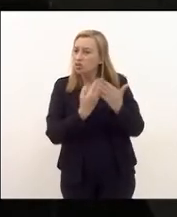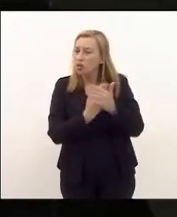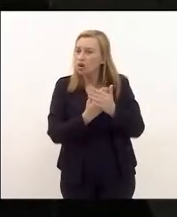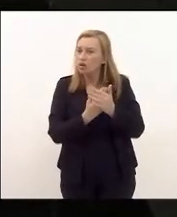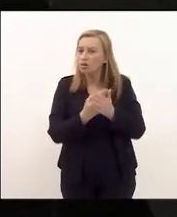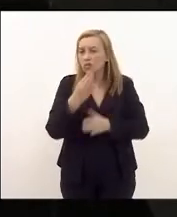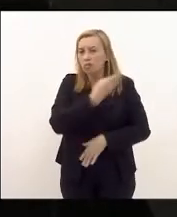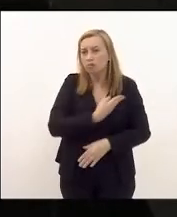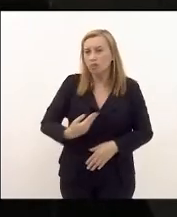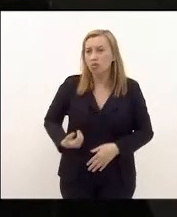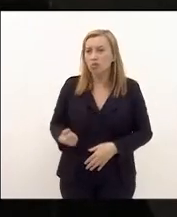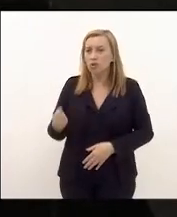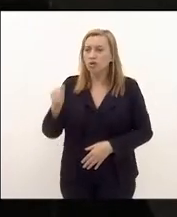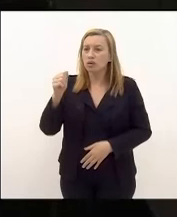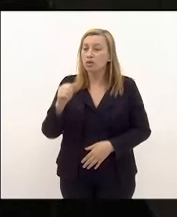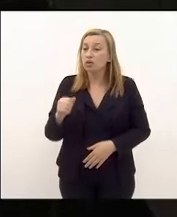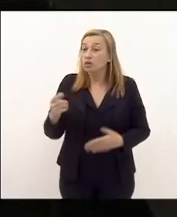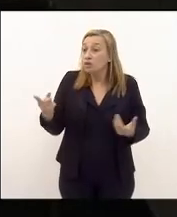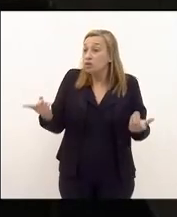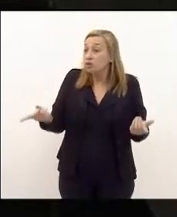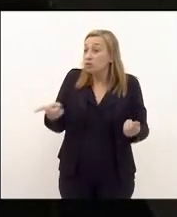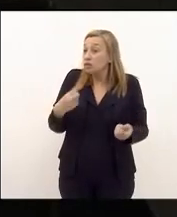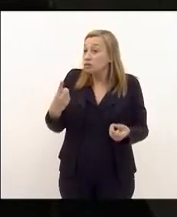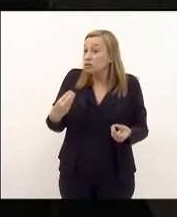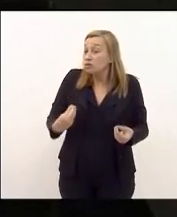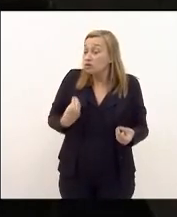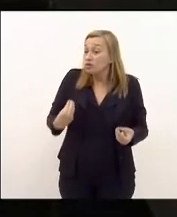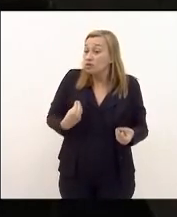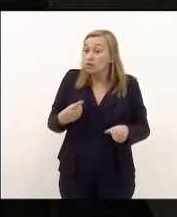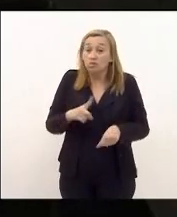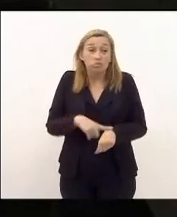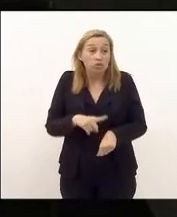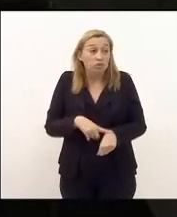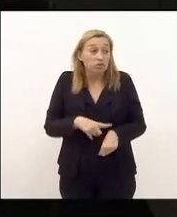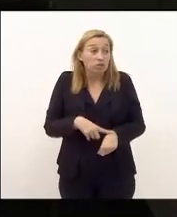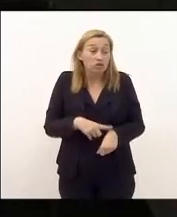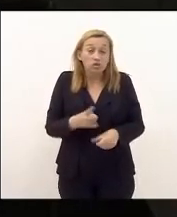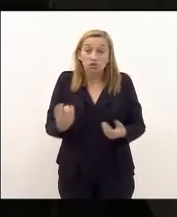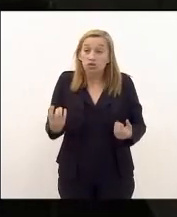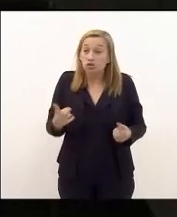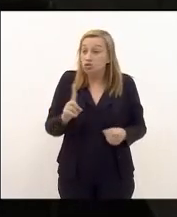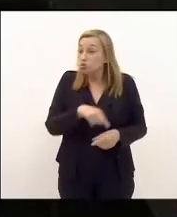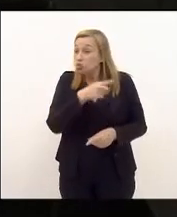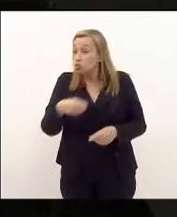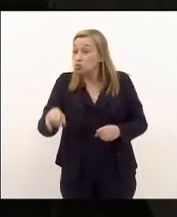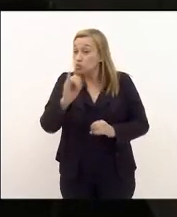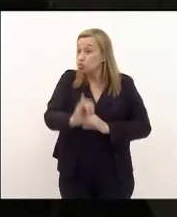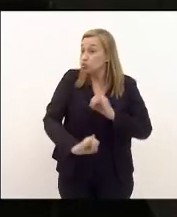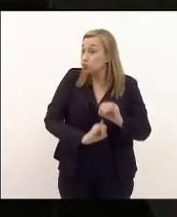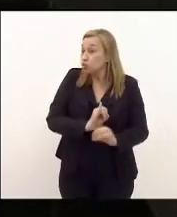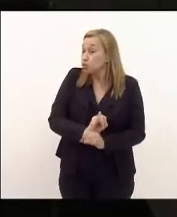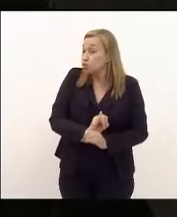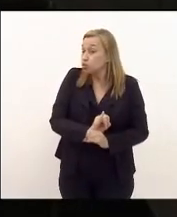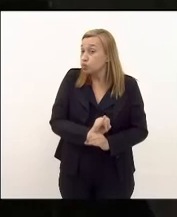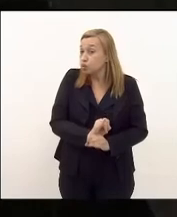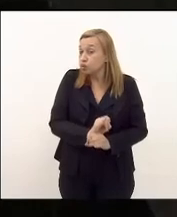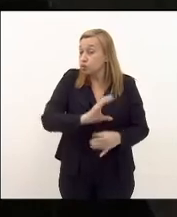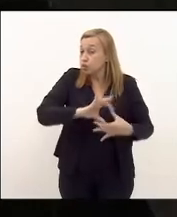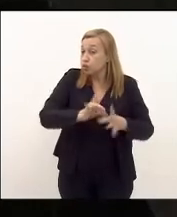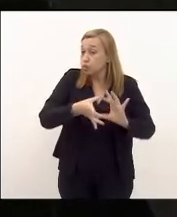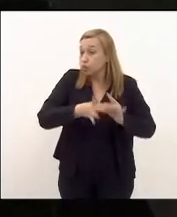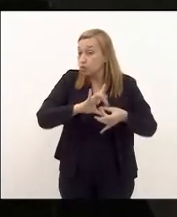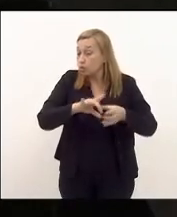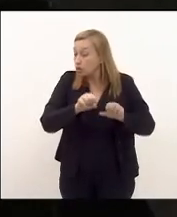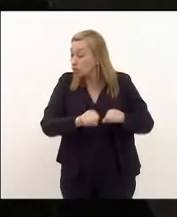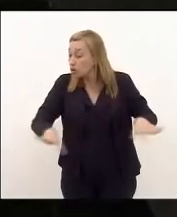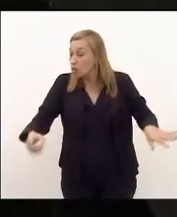afora, diante deste quadro que vivemos. Um quadro de absoluta exclusão digital, que no contexto da pandemia, durante um ano